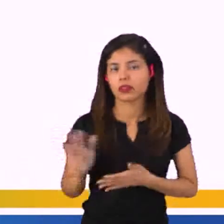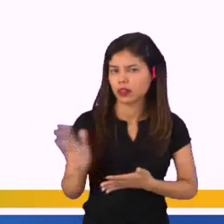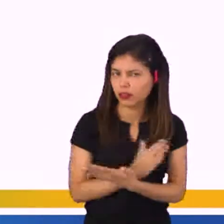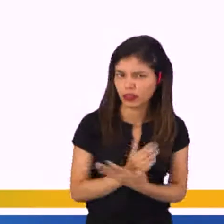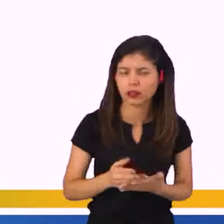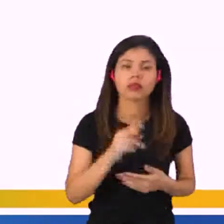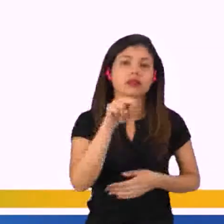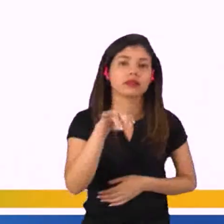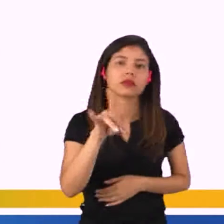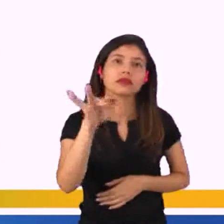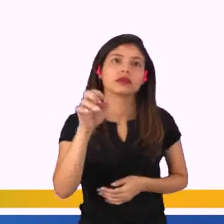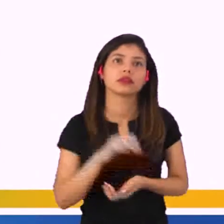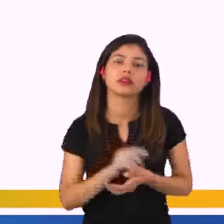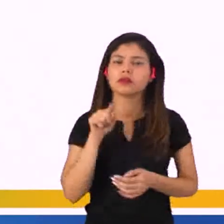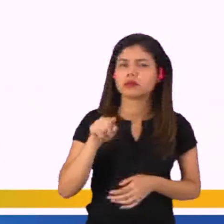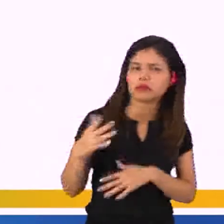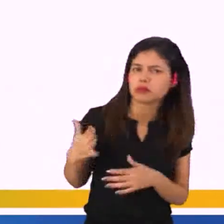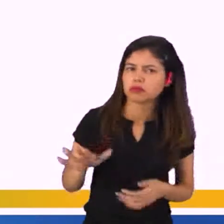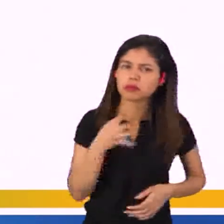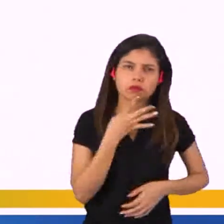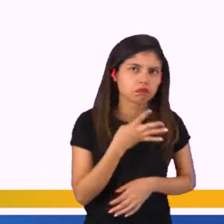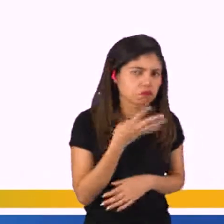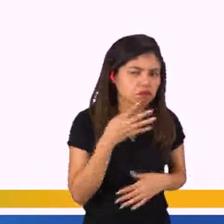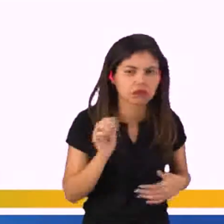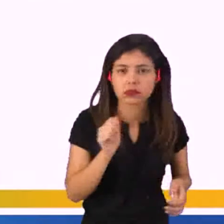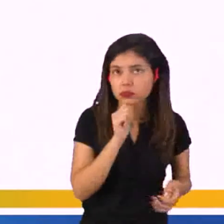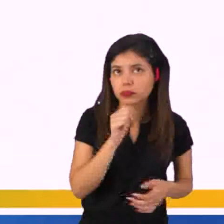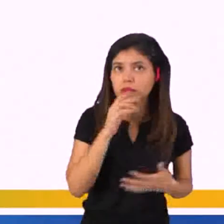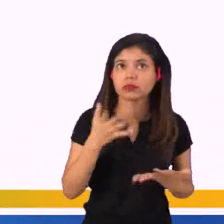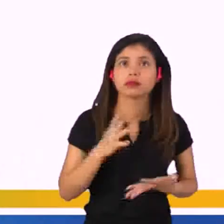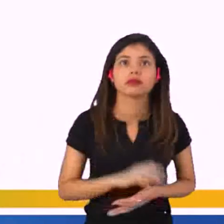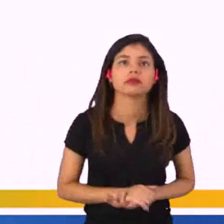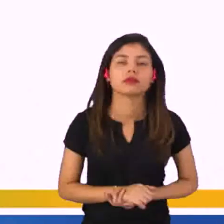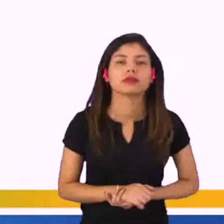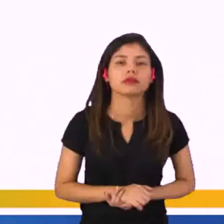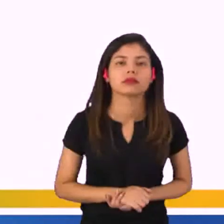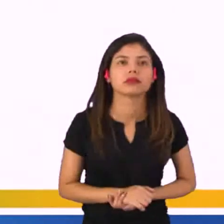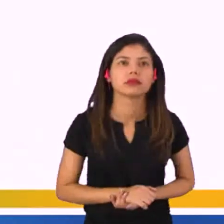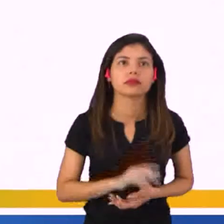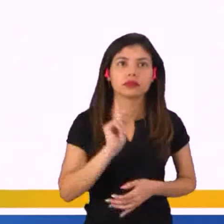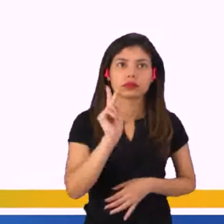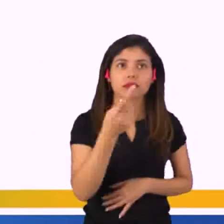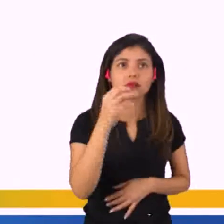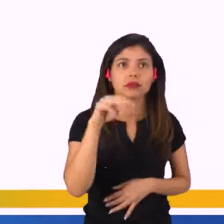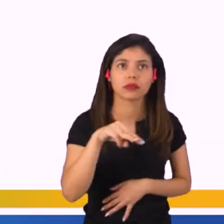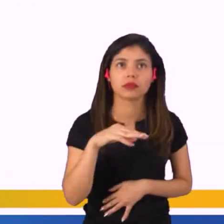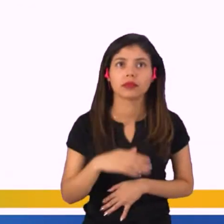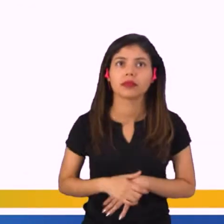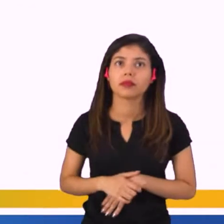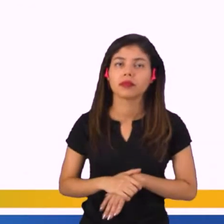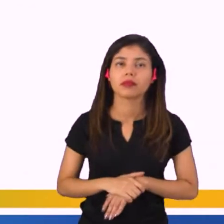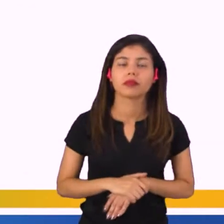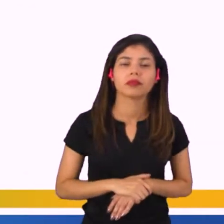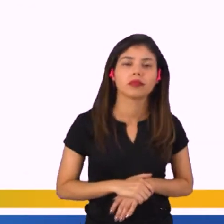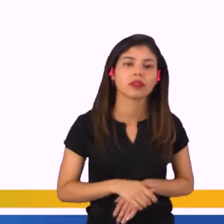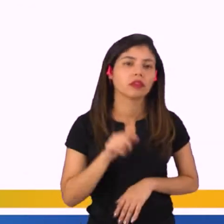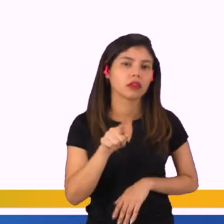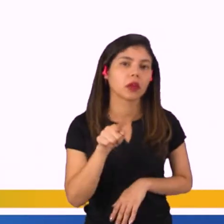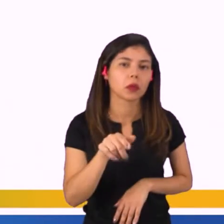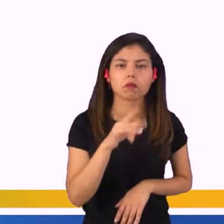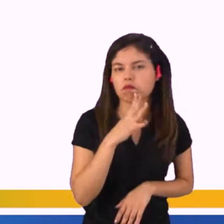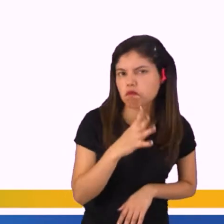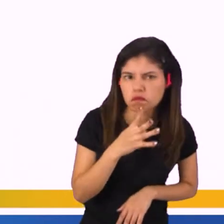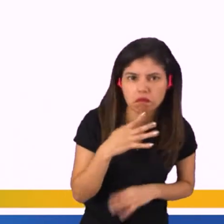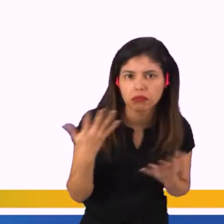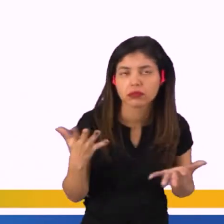tá? Algumas unidades talvez você não conheça ainda. Então, HM, por exemplo, pode ser uma unidade